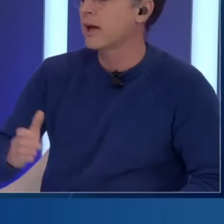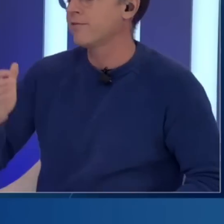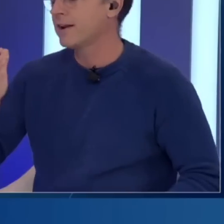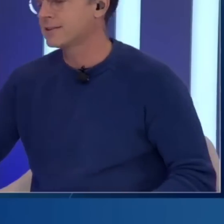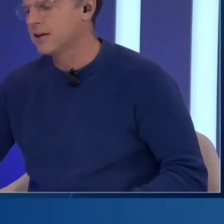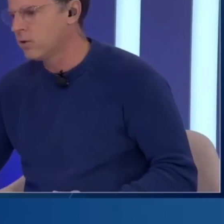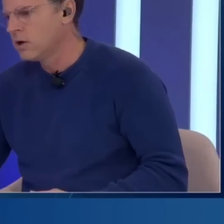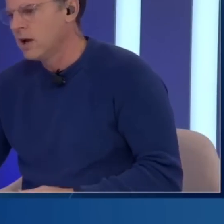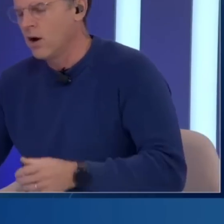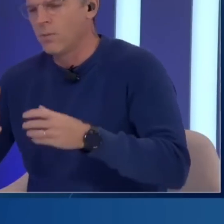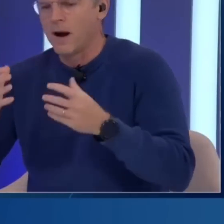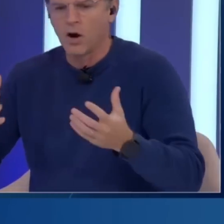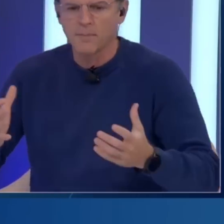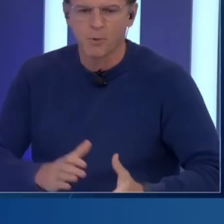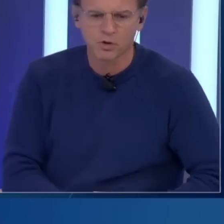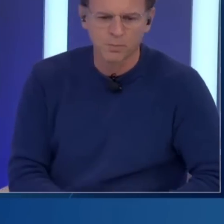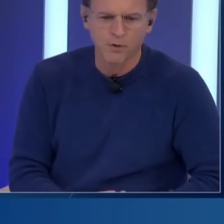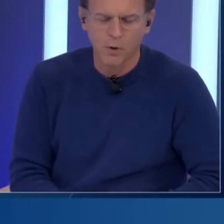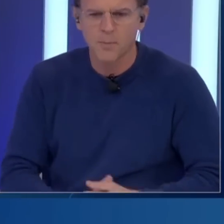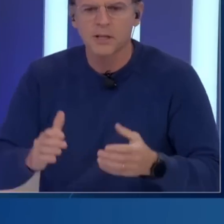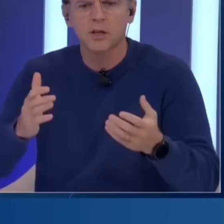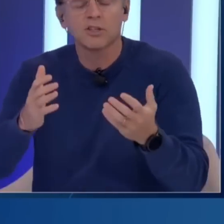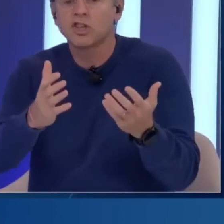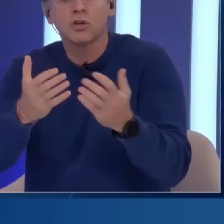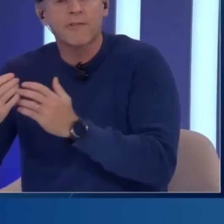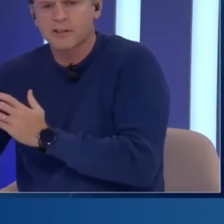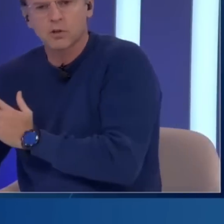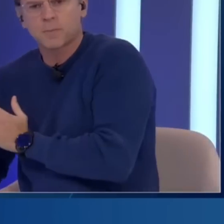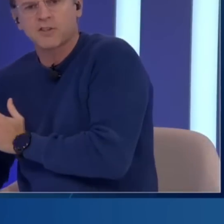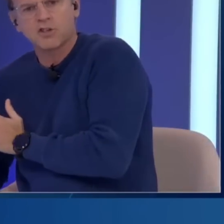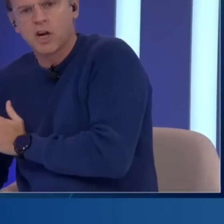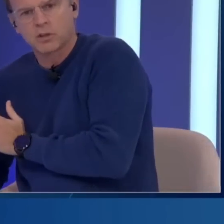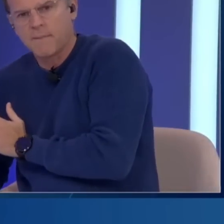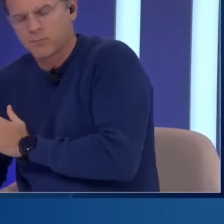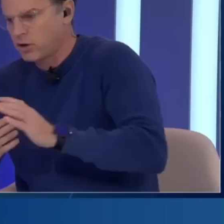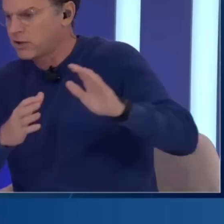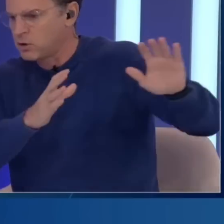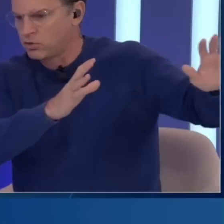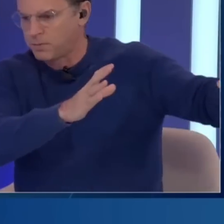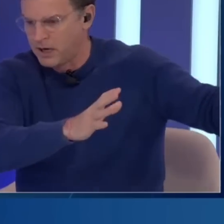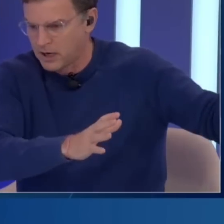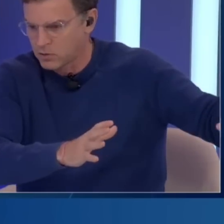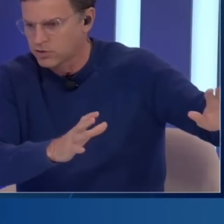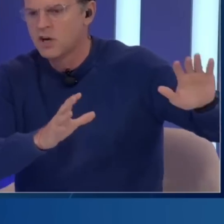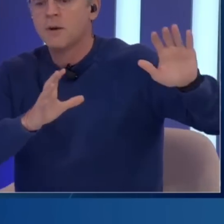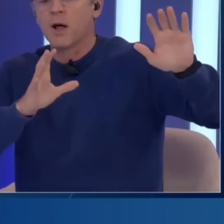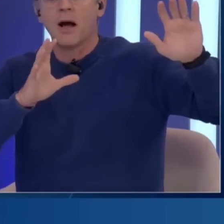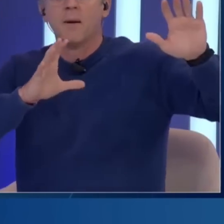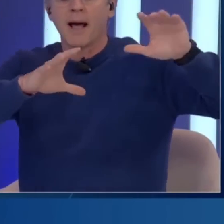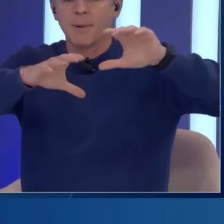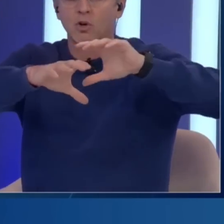pobre, porque a inflação é o maior imposto do povo pobre, então a gente não está fazendo isso para a gente não, tá? Para os nossos amigos dos